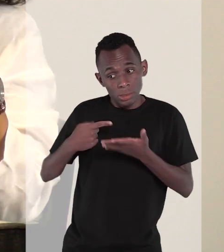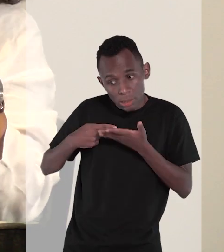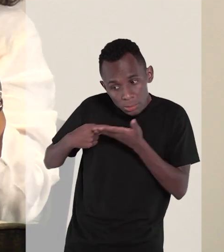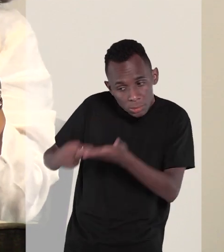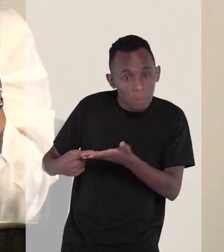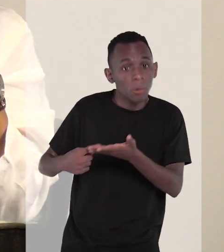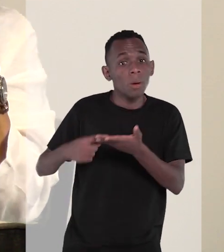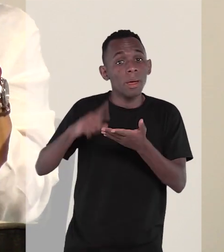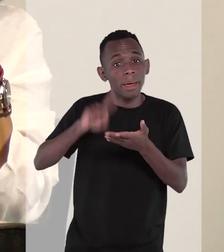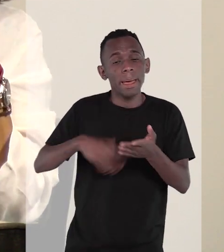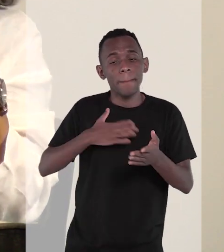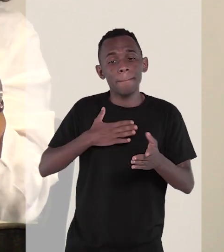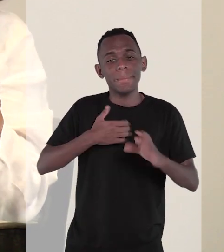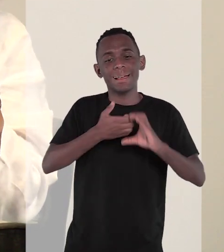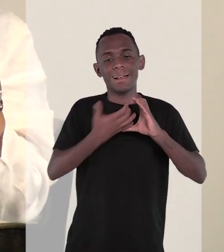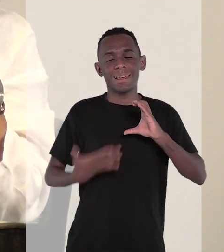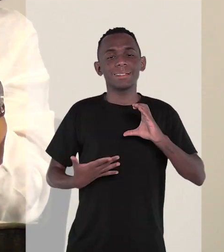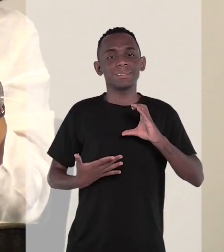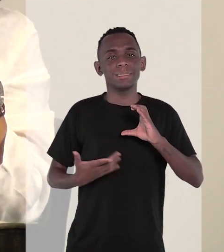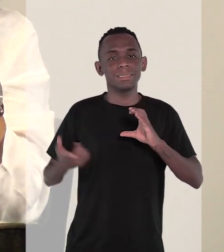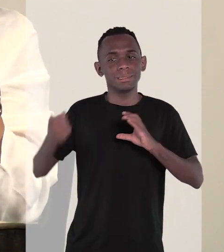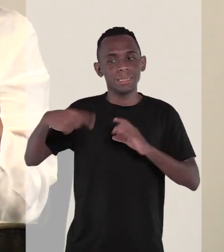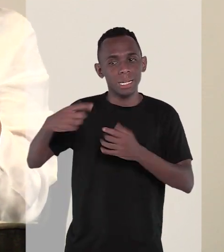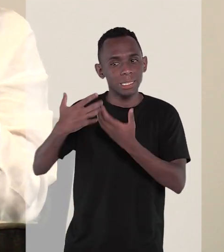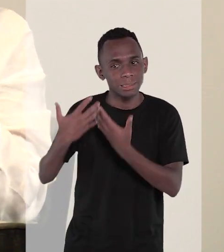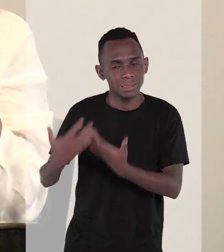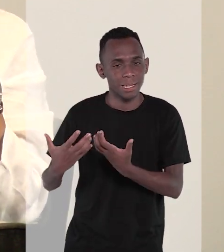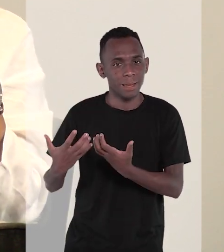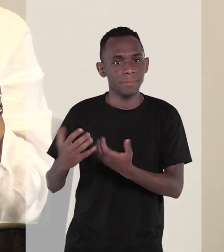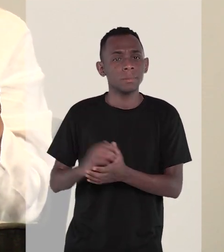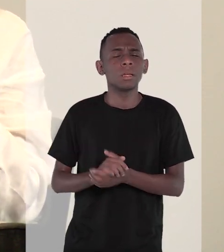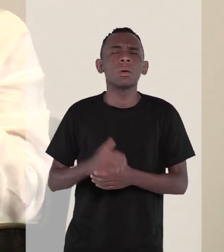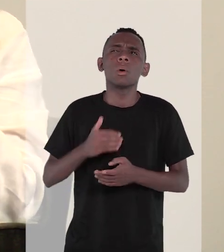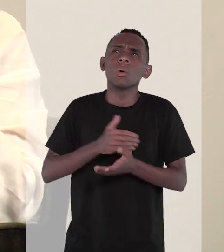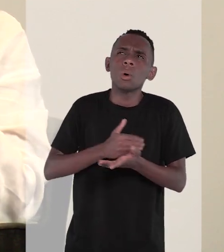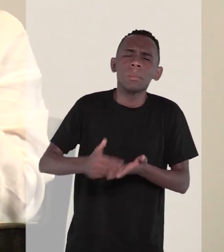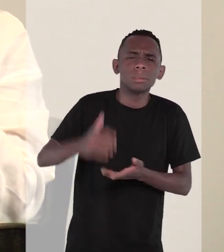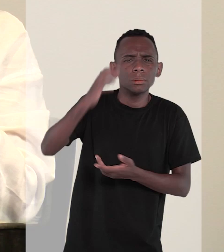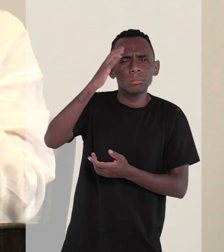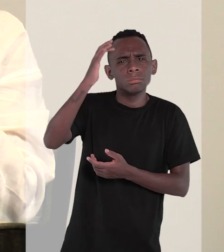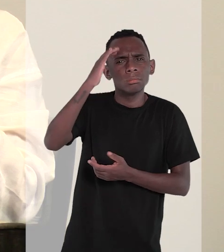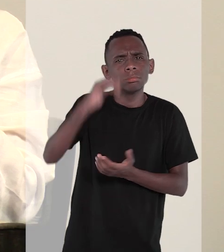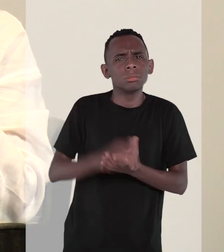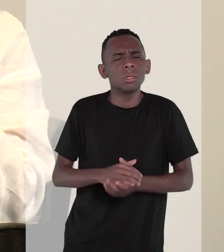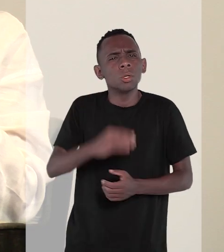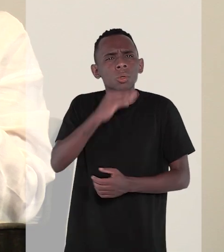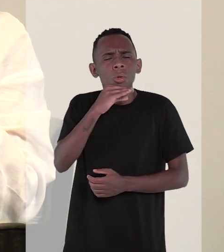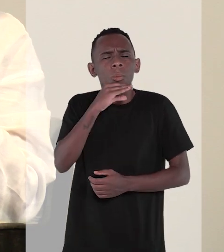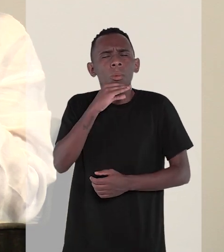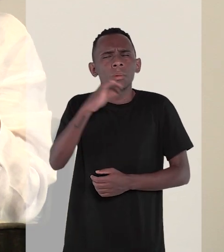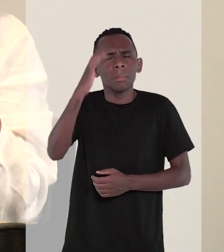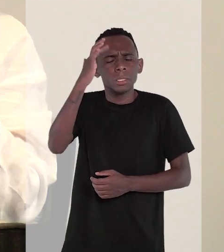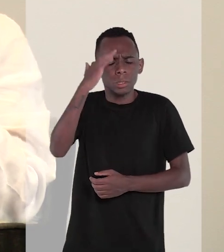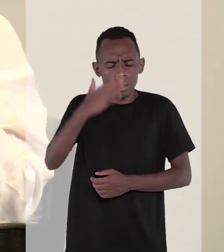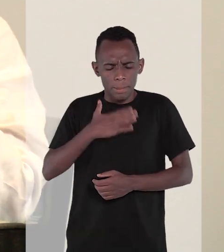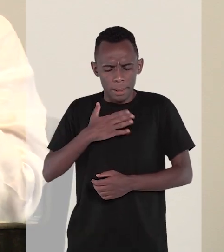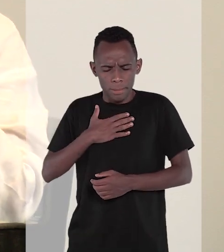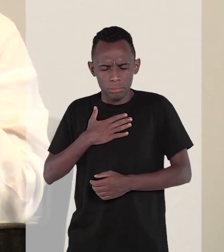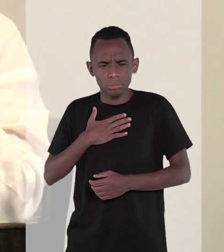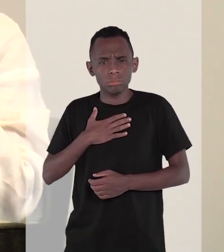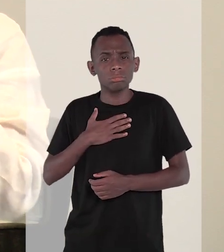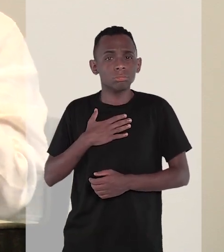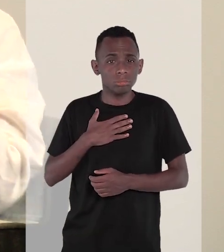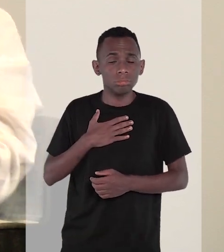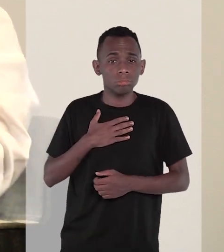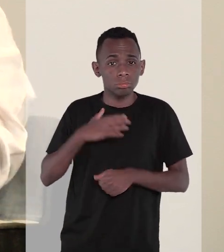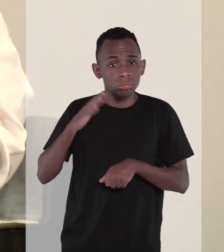eles me chamaram, eles querem o meu jeitão aqui. Então, eu comecei pensando quem era o Drummond para mim,